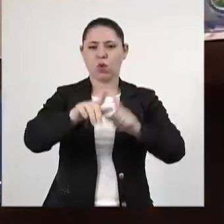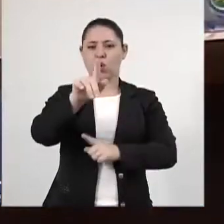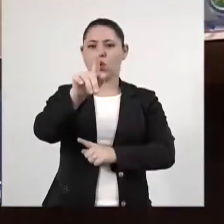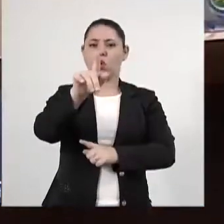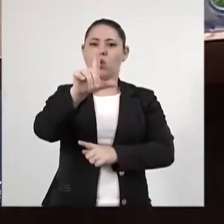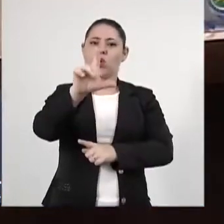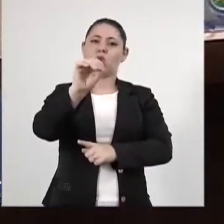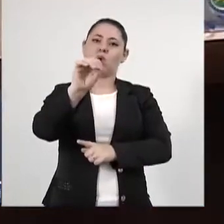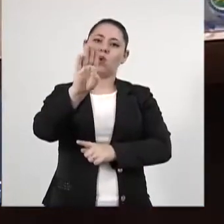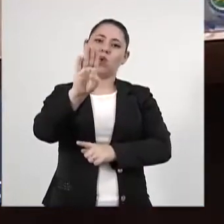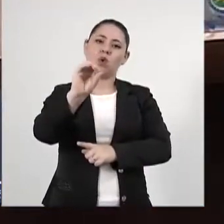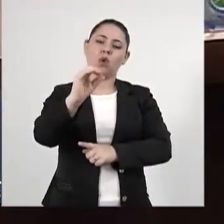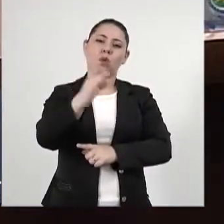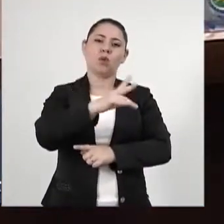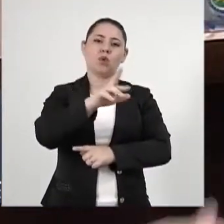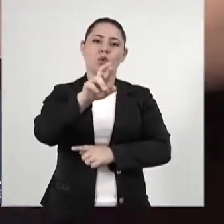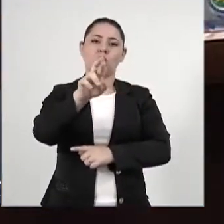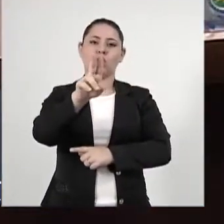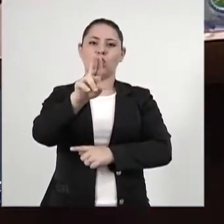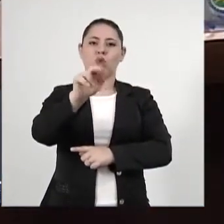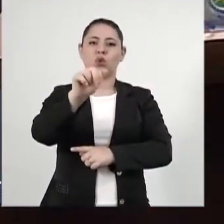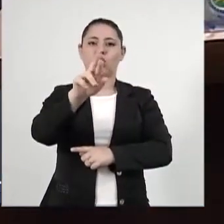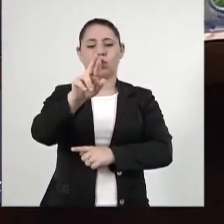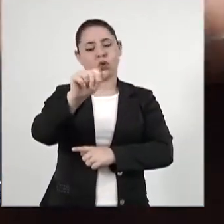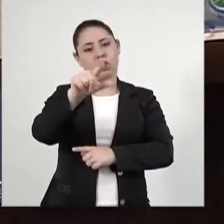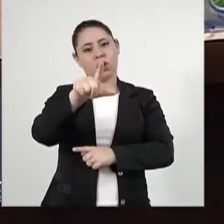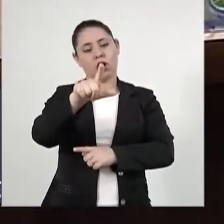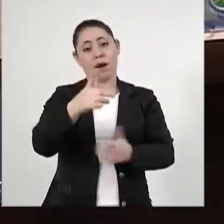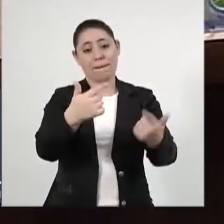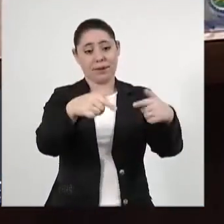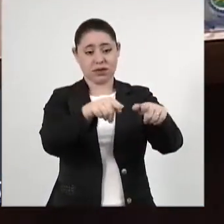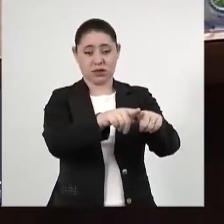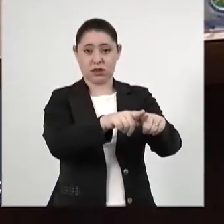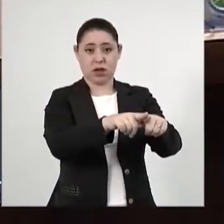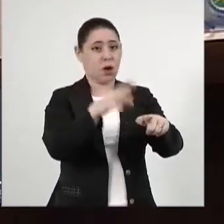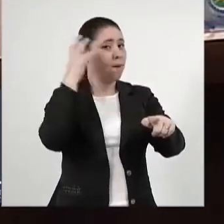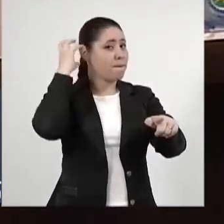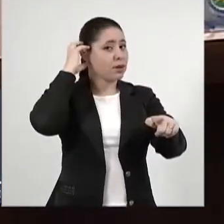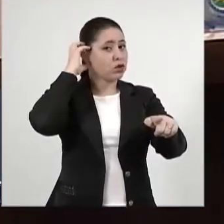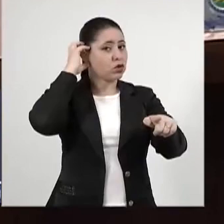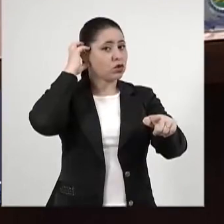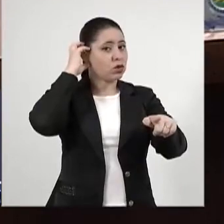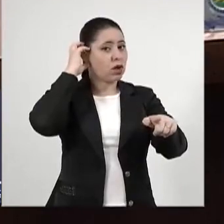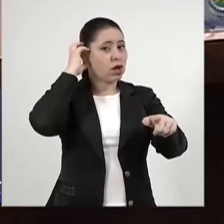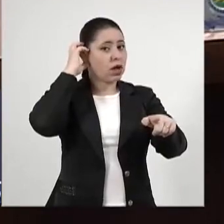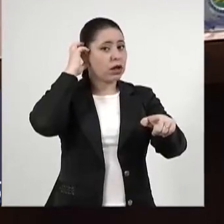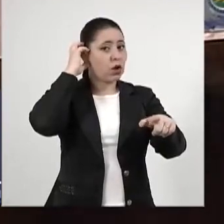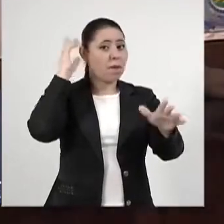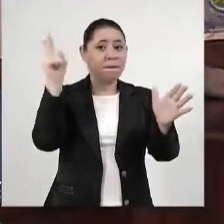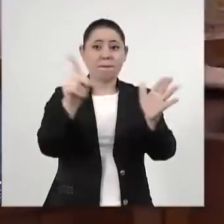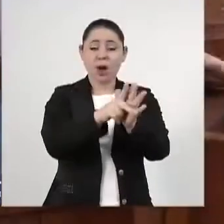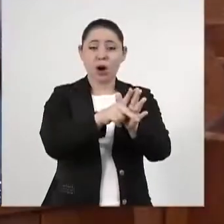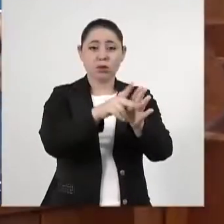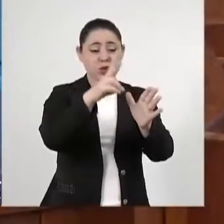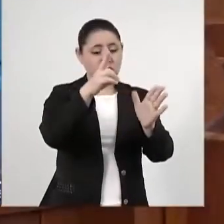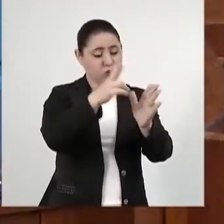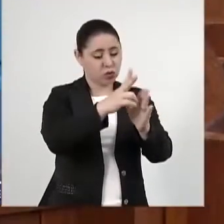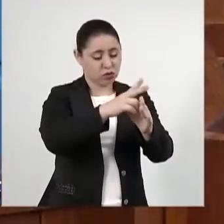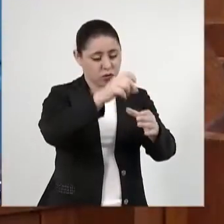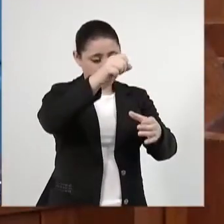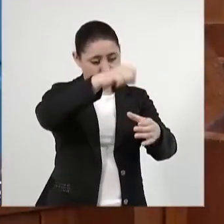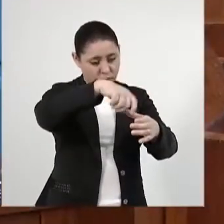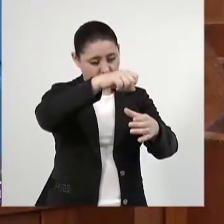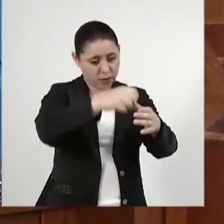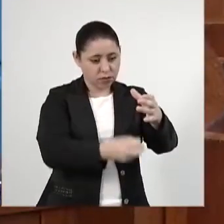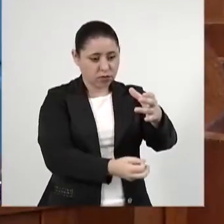mostrando a parceria dos índios lá no norte de Mato Grosso, eles plantando 50 mil hectares, mas